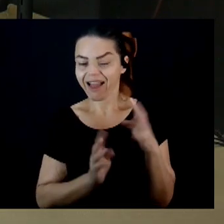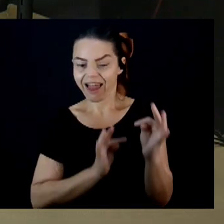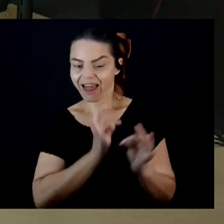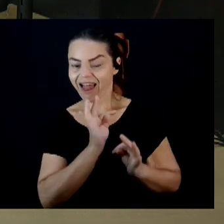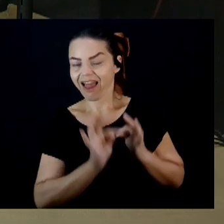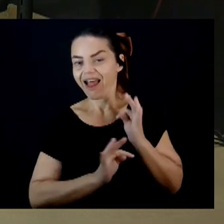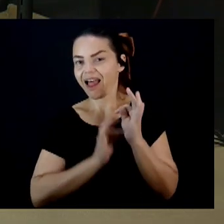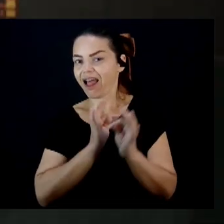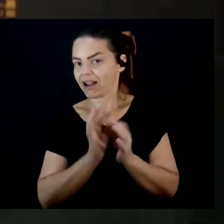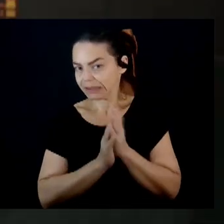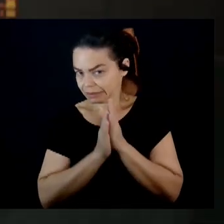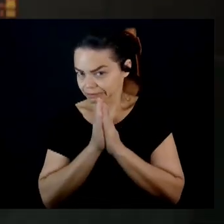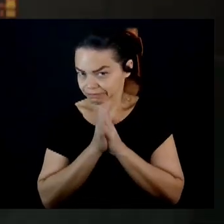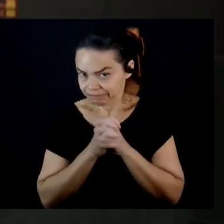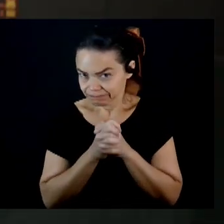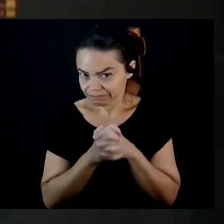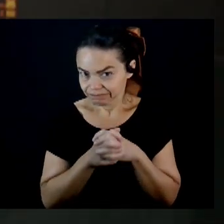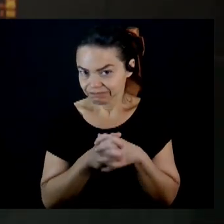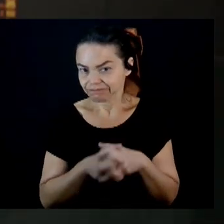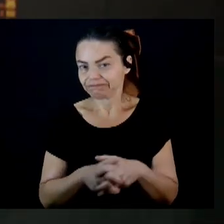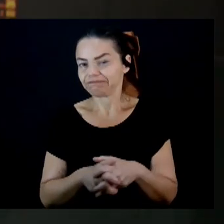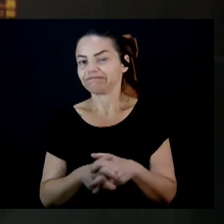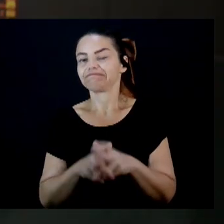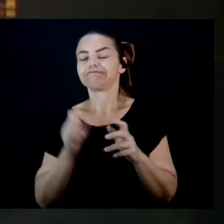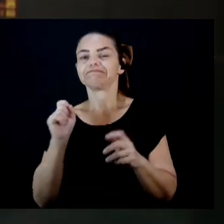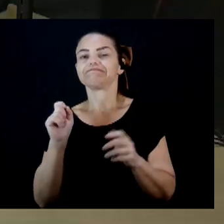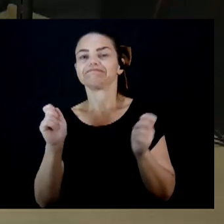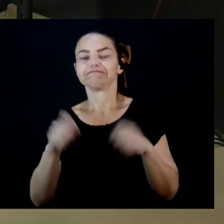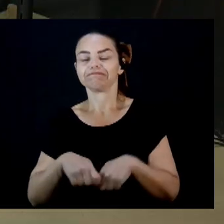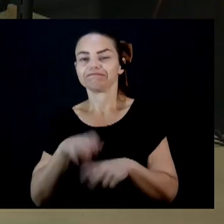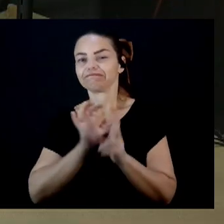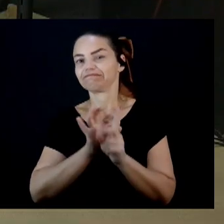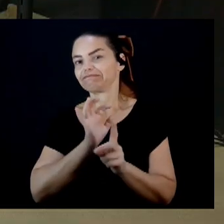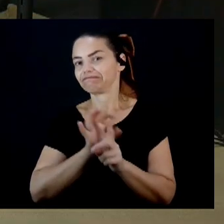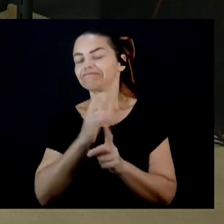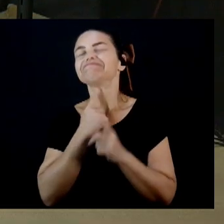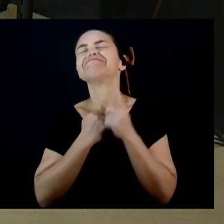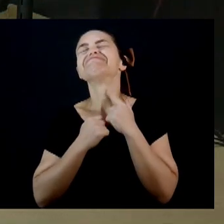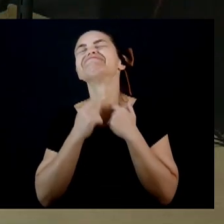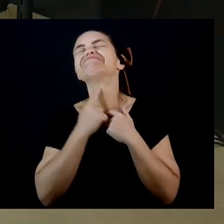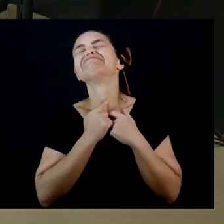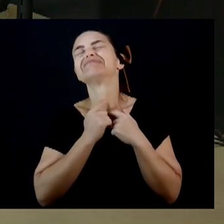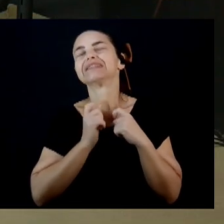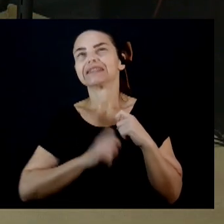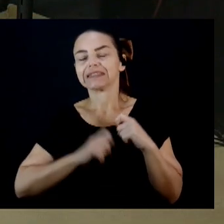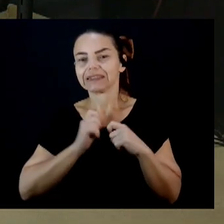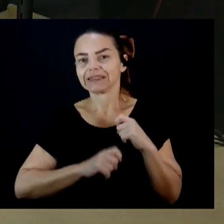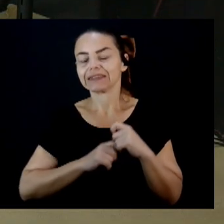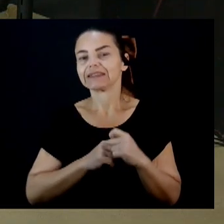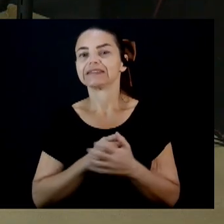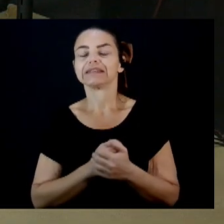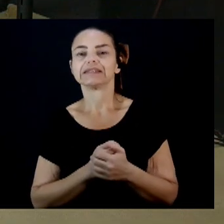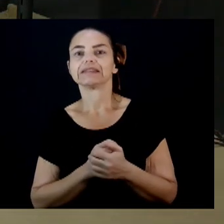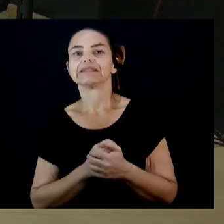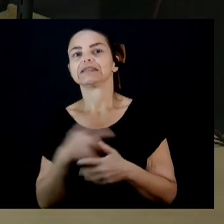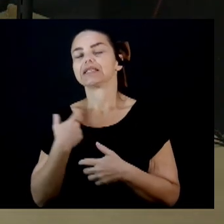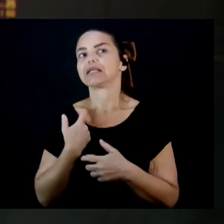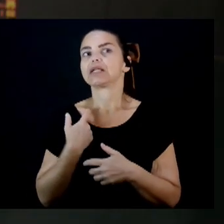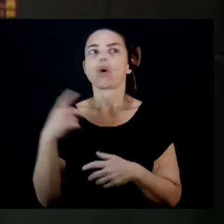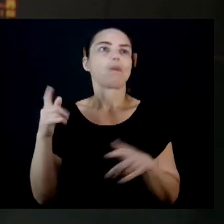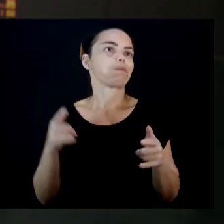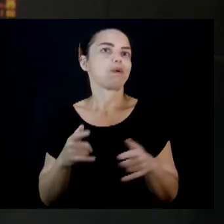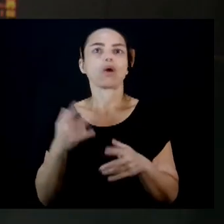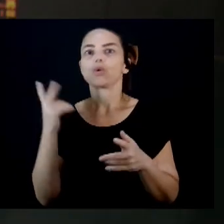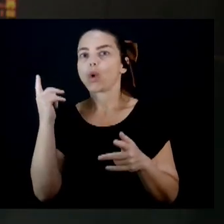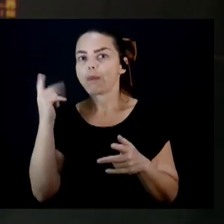Vamos lá. O que pode influenciar o desejo sexual das pessoas sexualmente ativas? A gente vai tirar desse